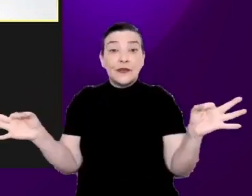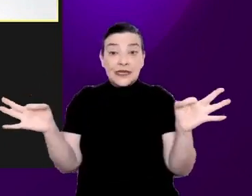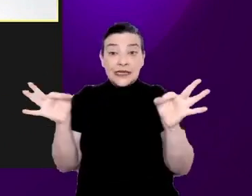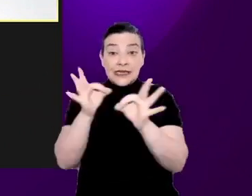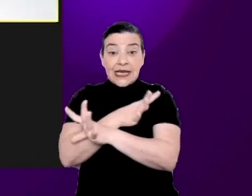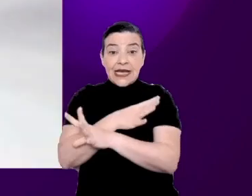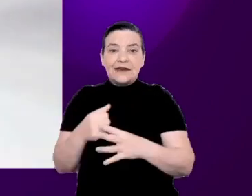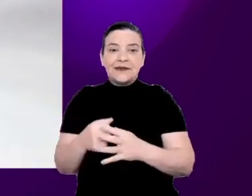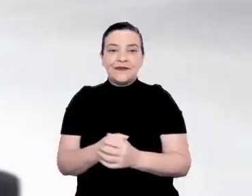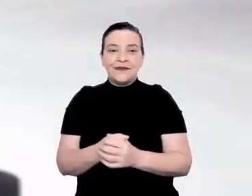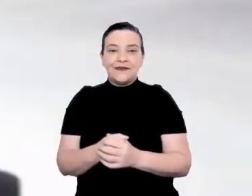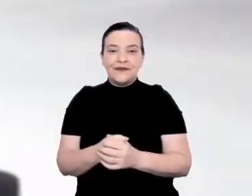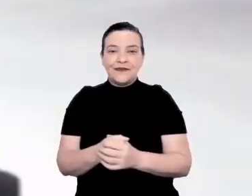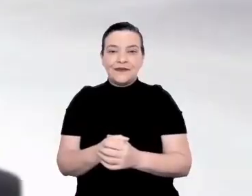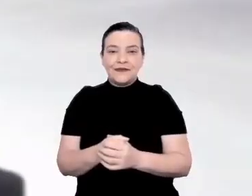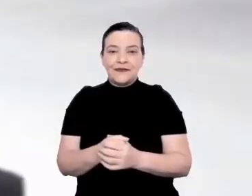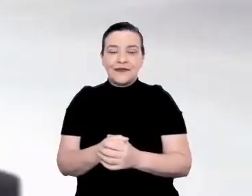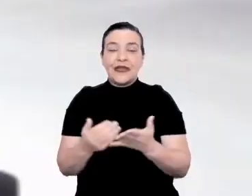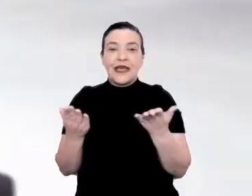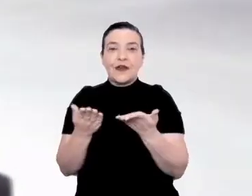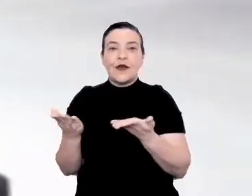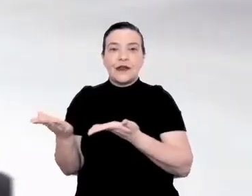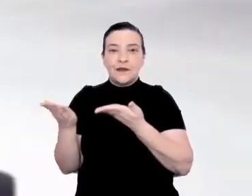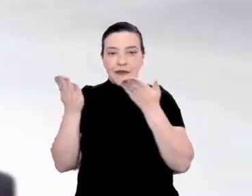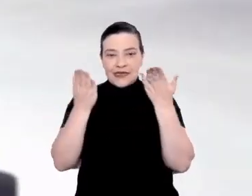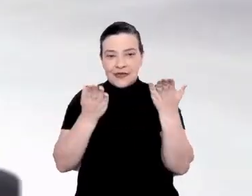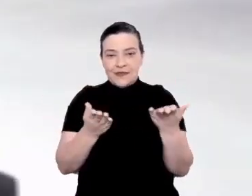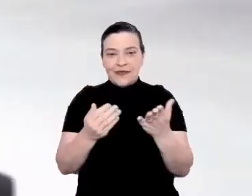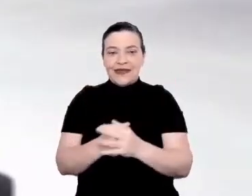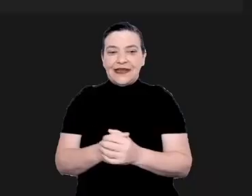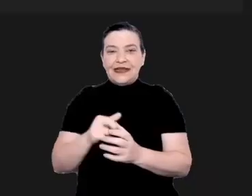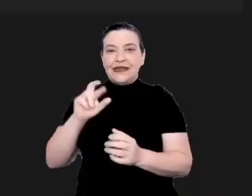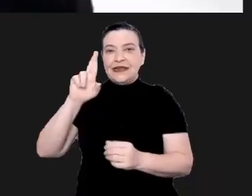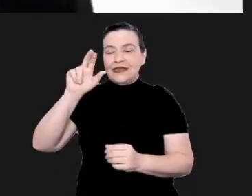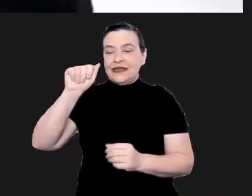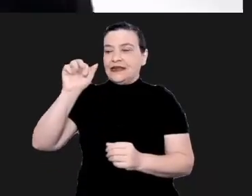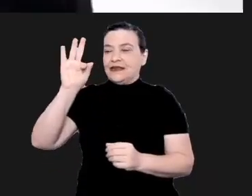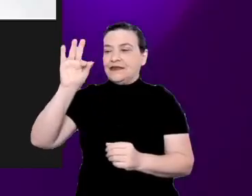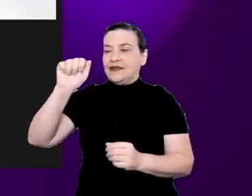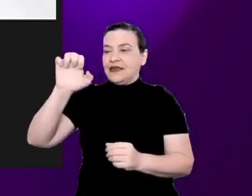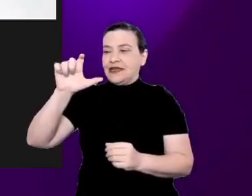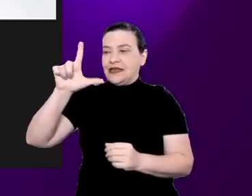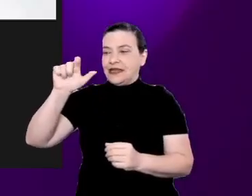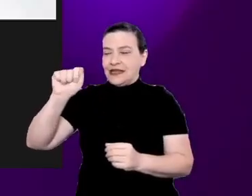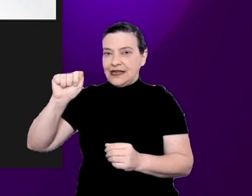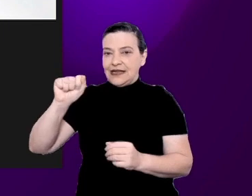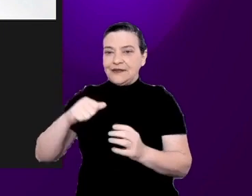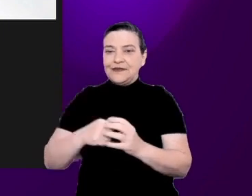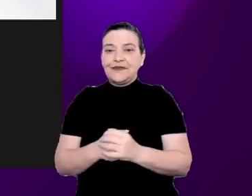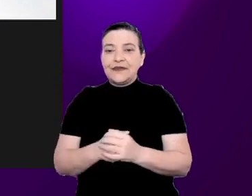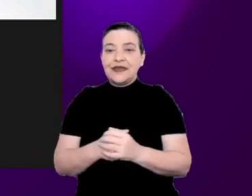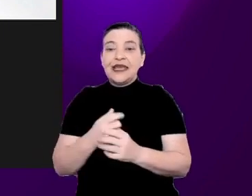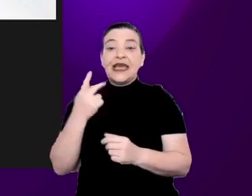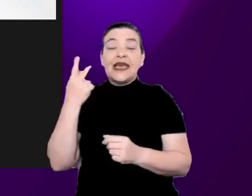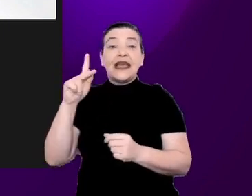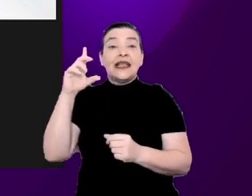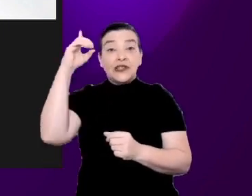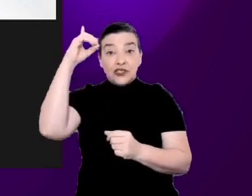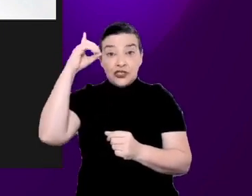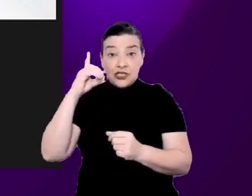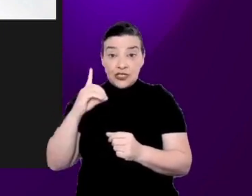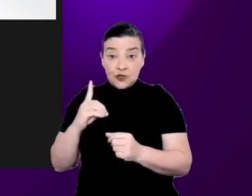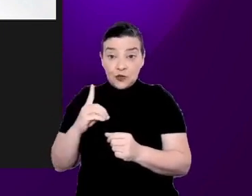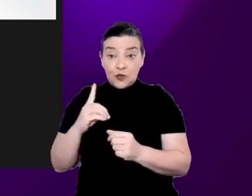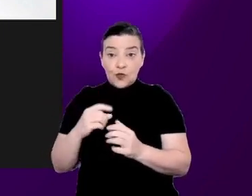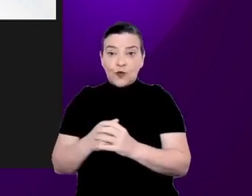mesa, eu vou imediatamente aqui passar a palavra para Rafaela Guerra. A Rafaela é diretora de Care Delivery